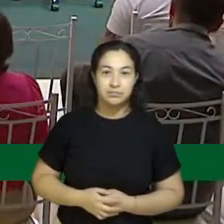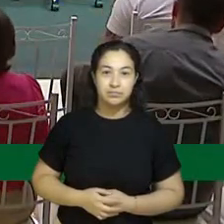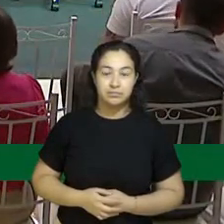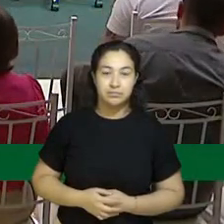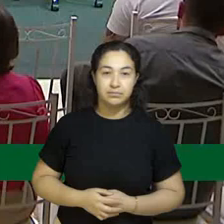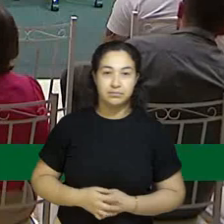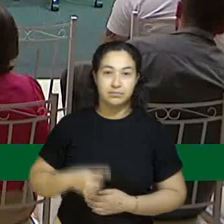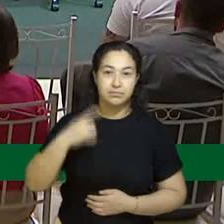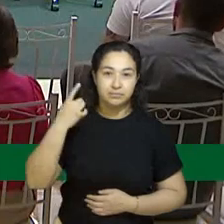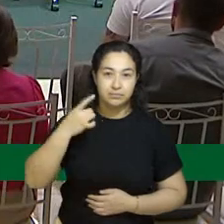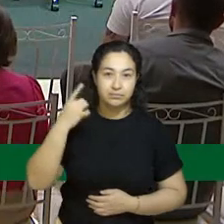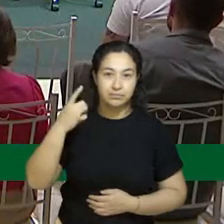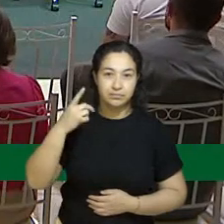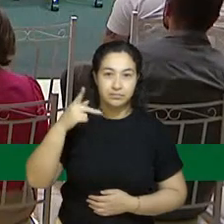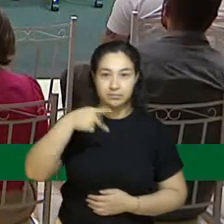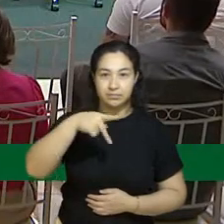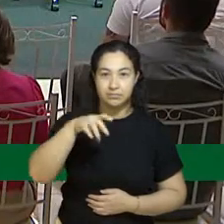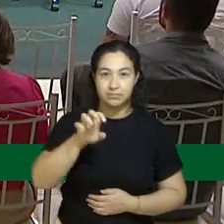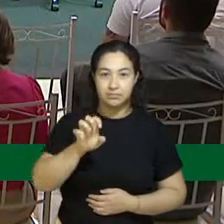Deputado Pepe Colasso.